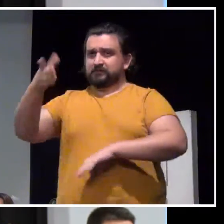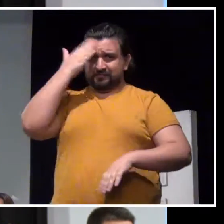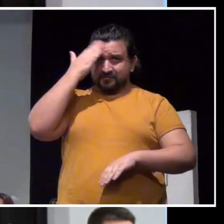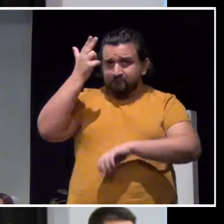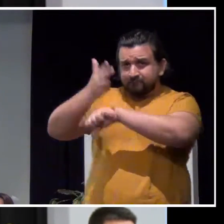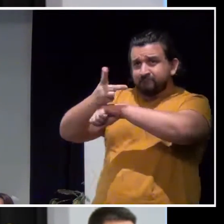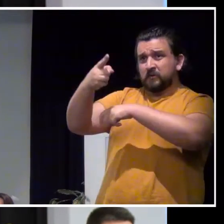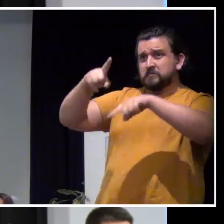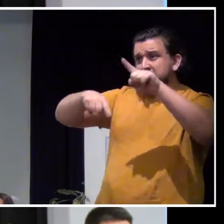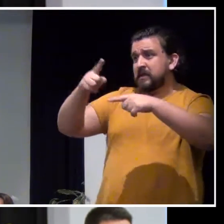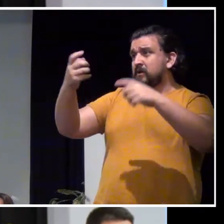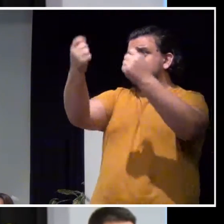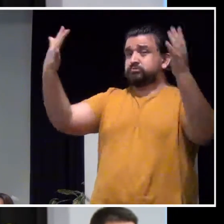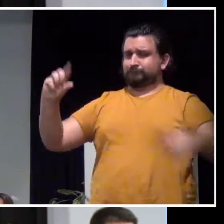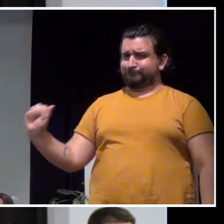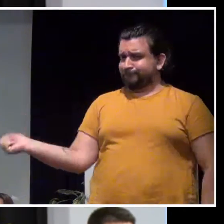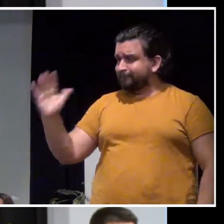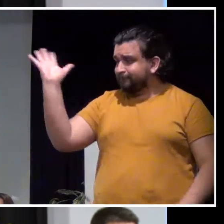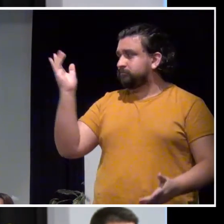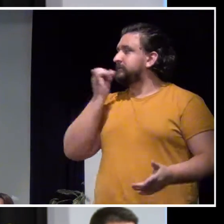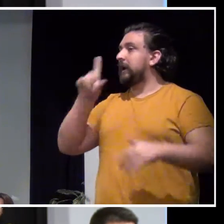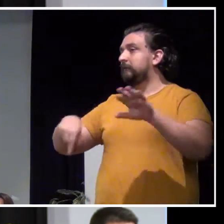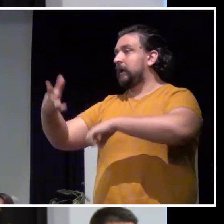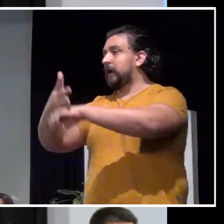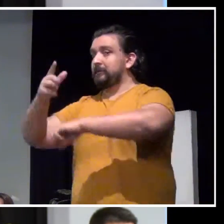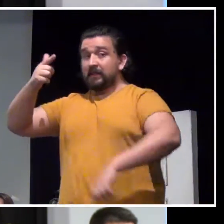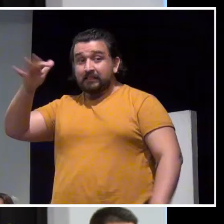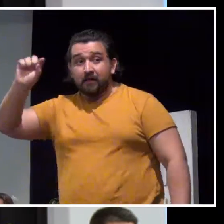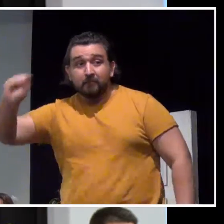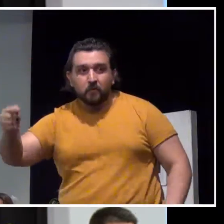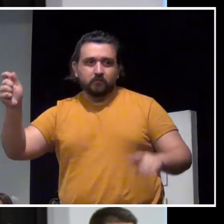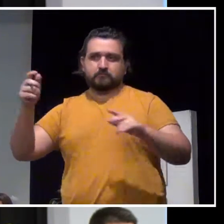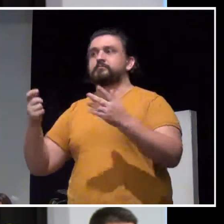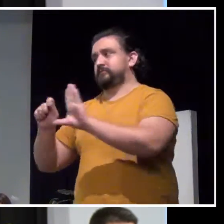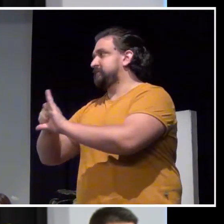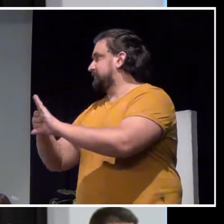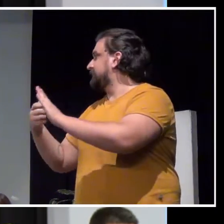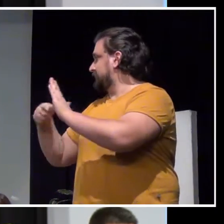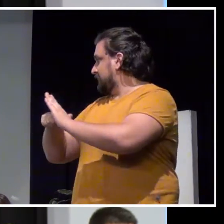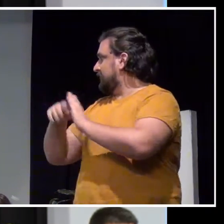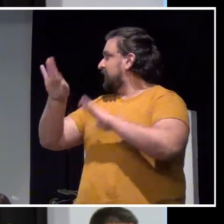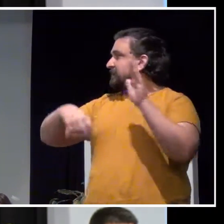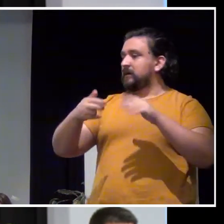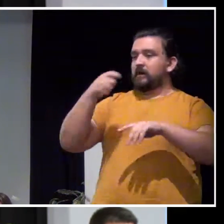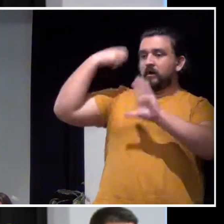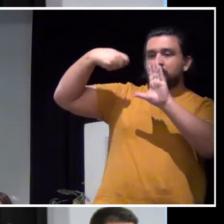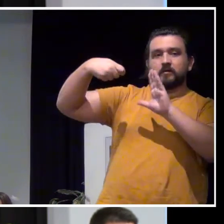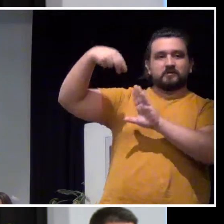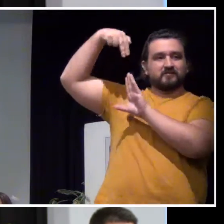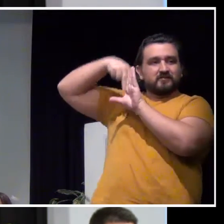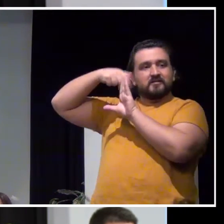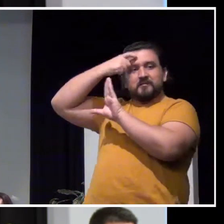caríssimos. Então, a câmera de 10 mil tem que ficar trancada, o cartão de memória de 6 mil tem que